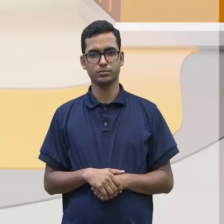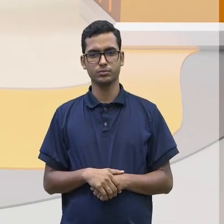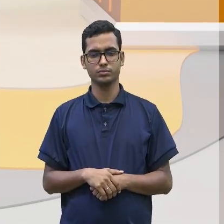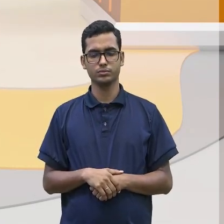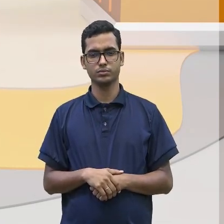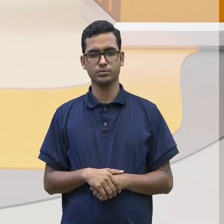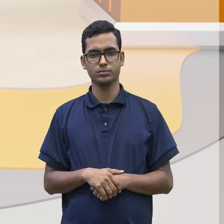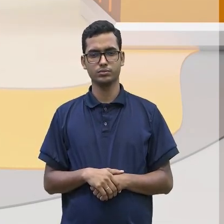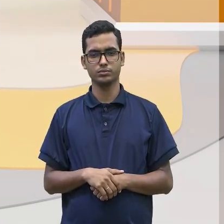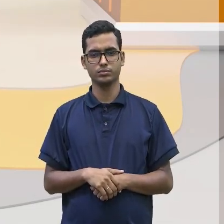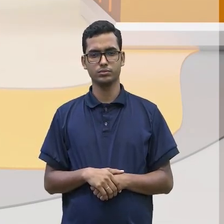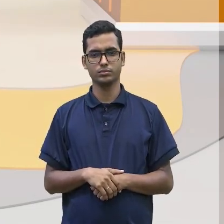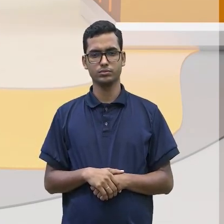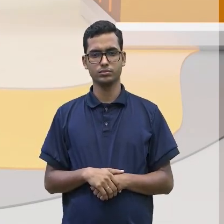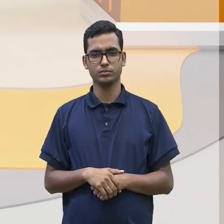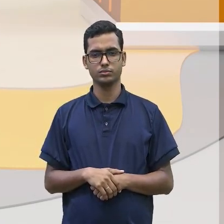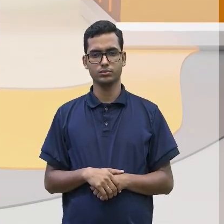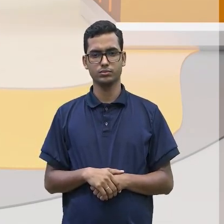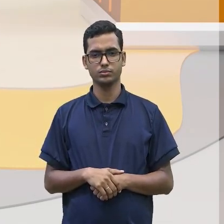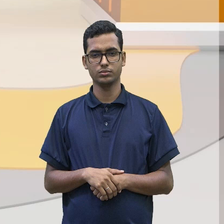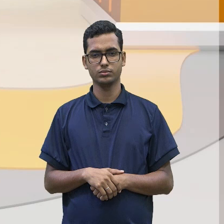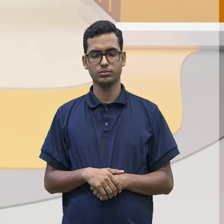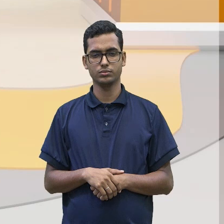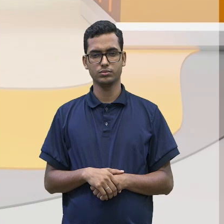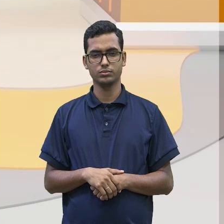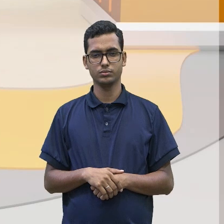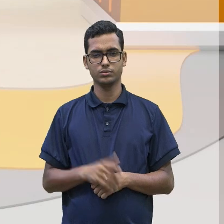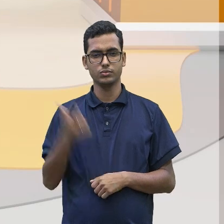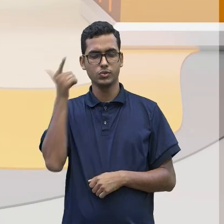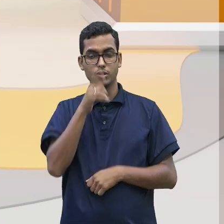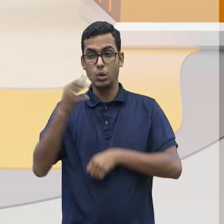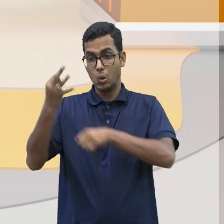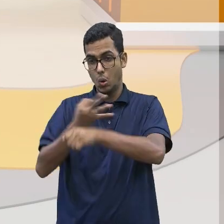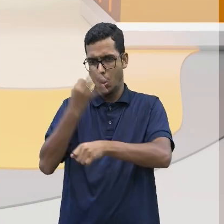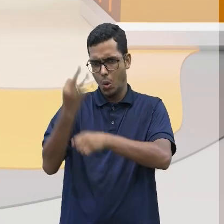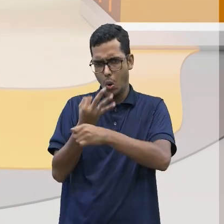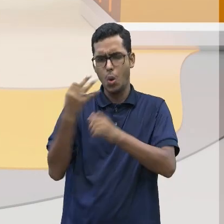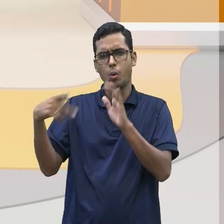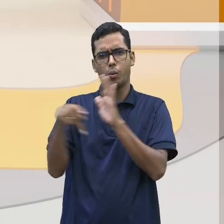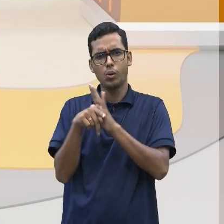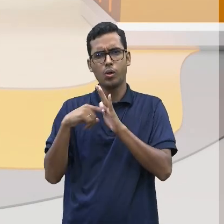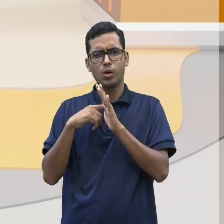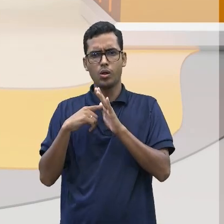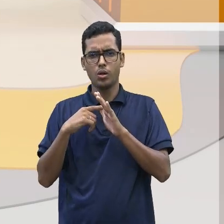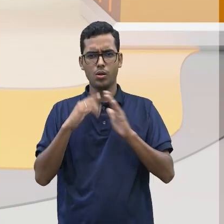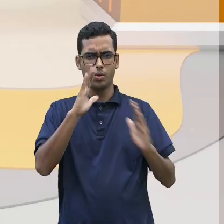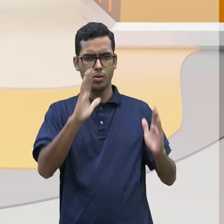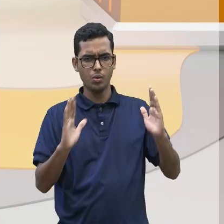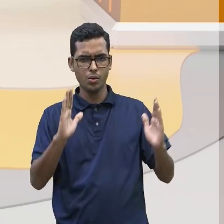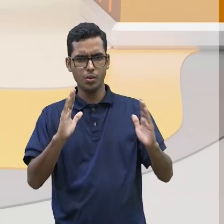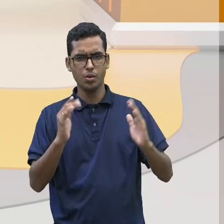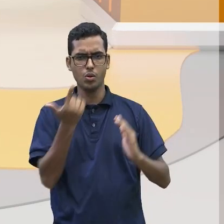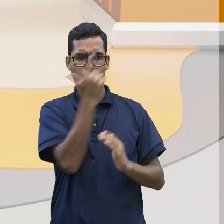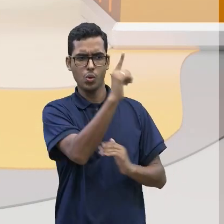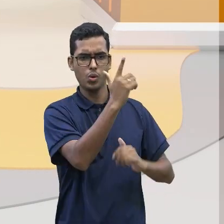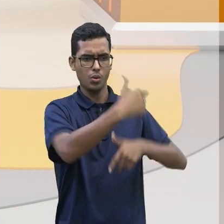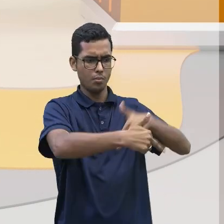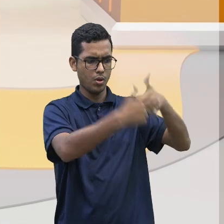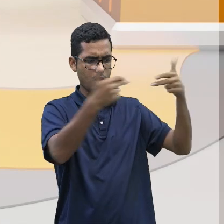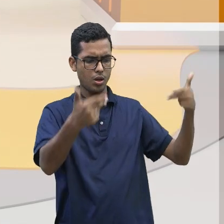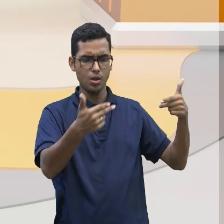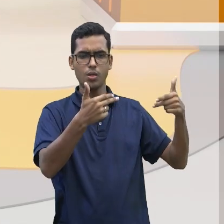em relação a ter uma certa resistência com a colonização portuguesa. Eles se reuniram com outras